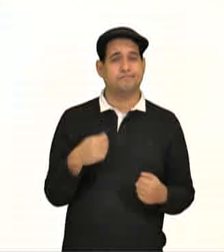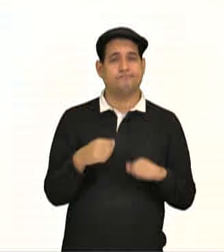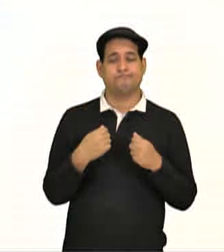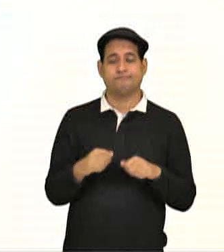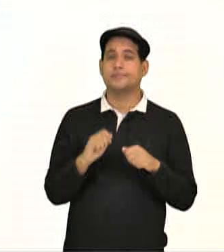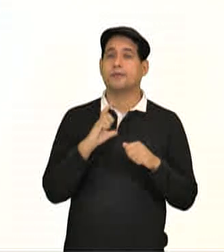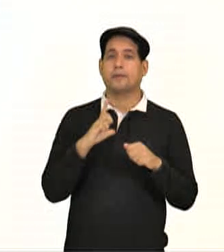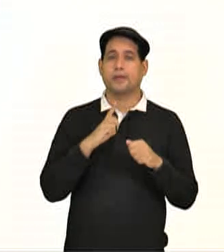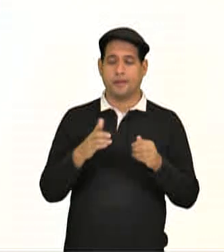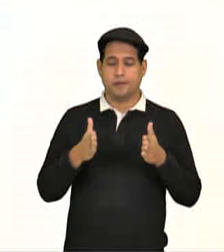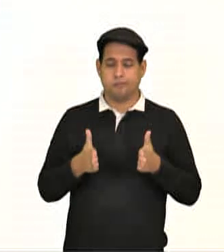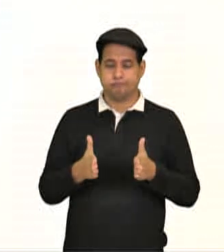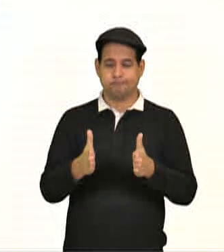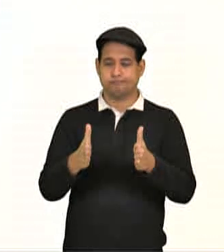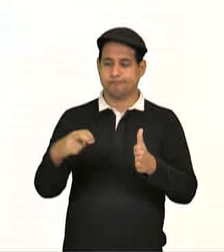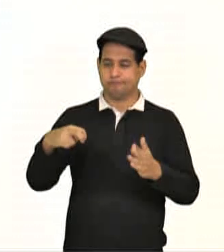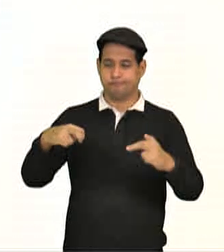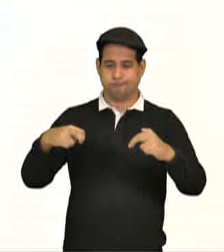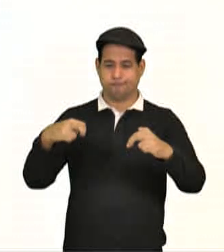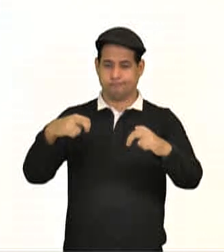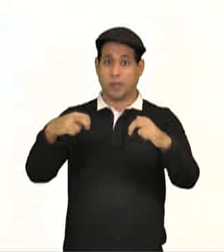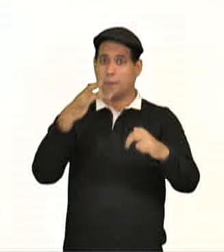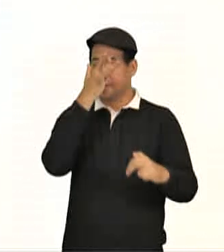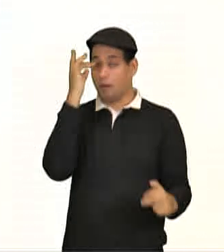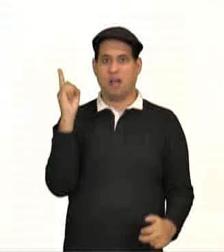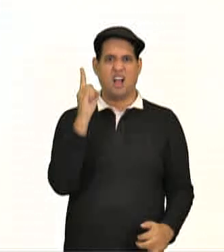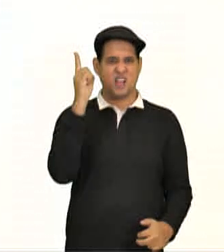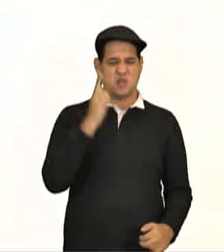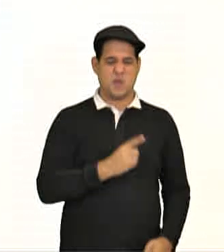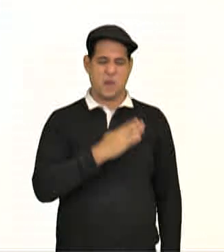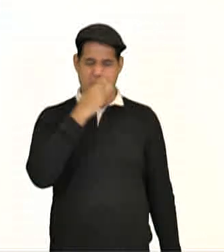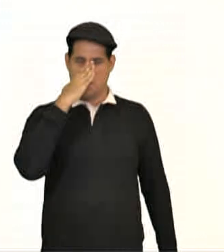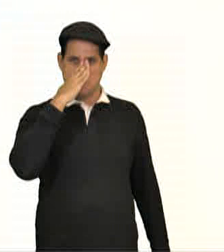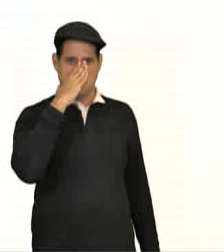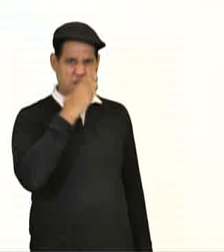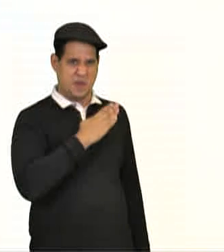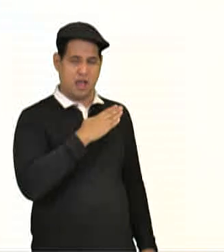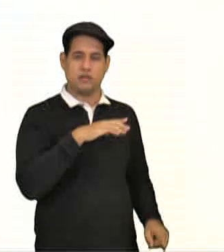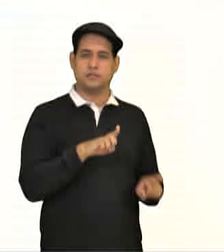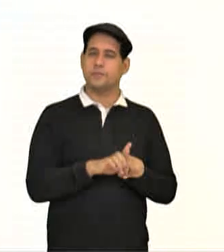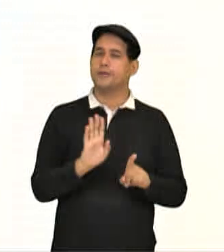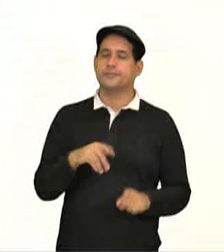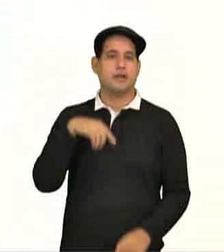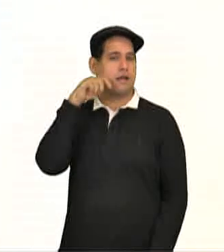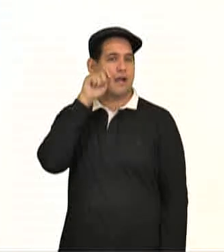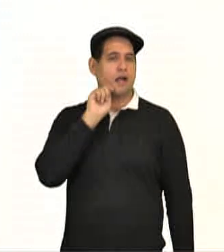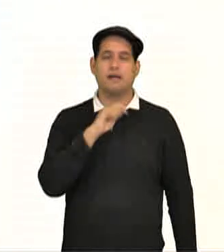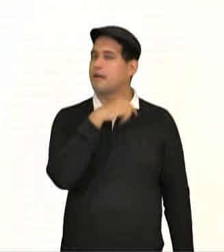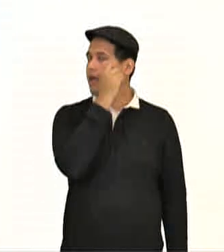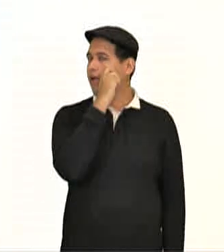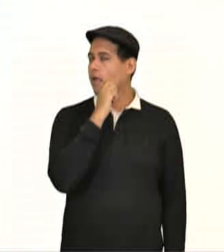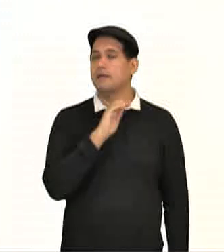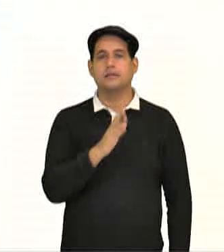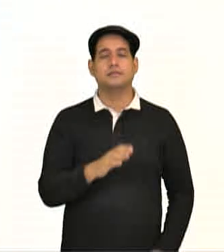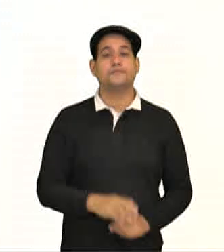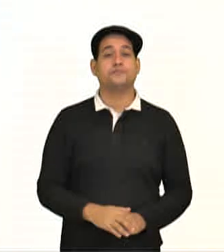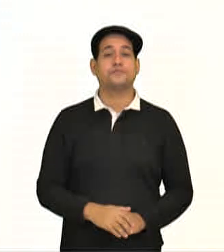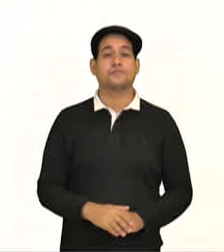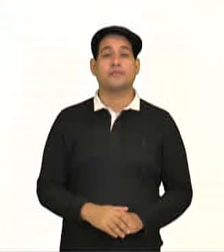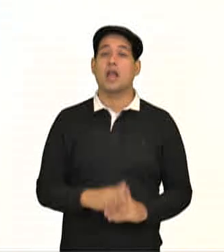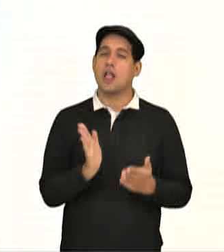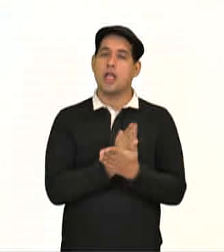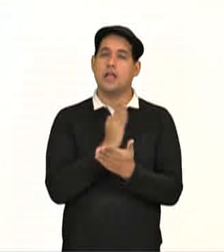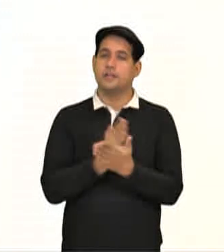corredores com garotos mais altos, mais malvados e que já se barbeiam. Em Diário de um Banana,